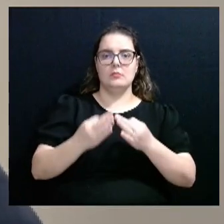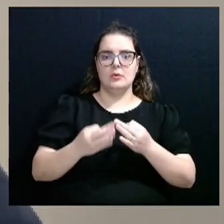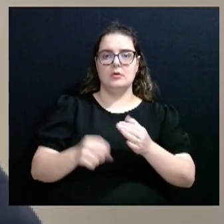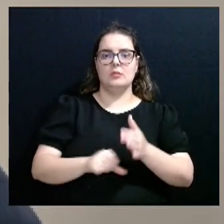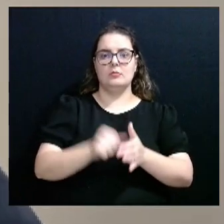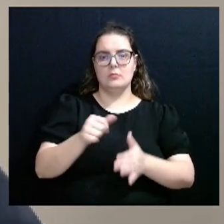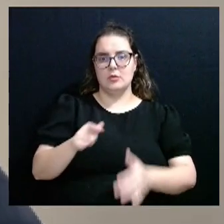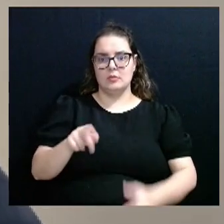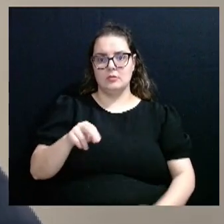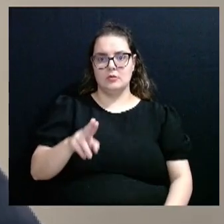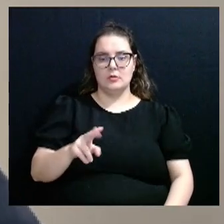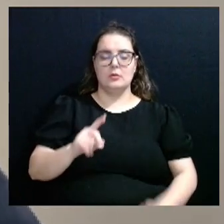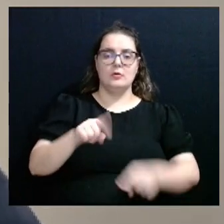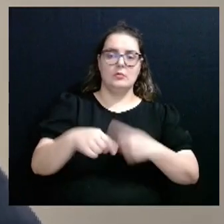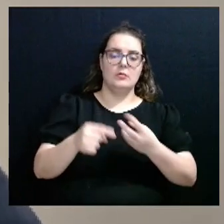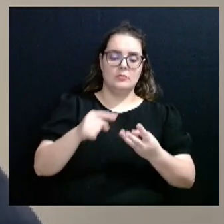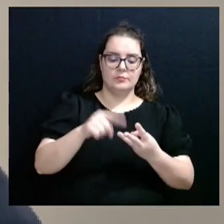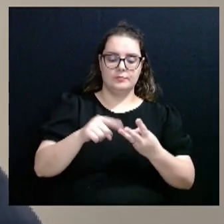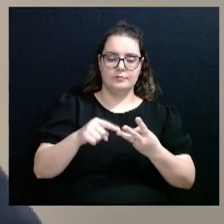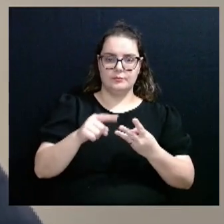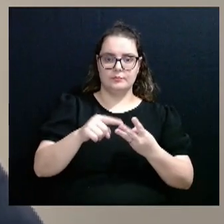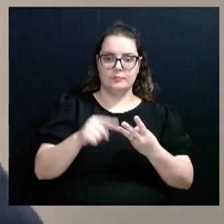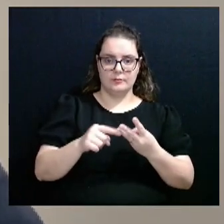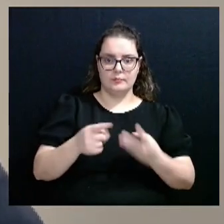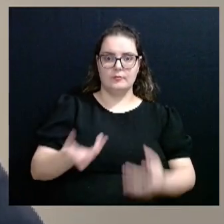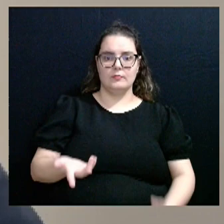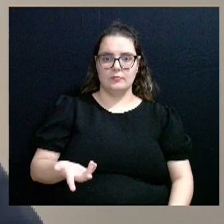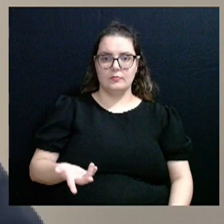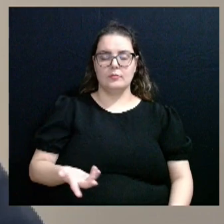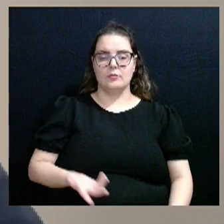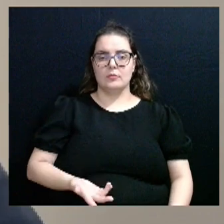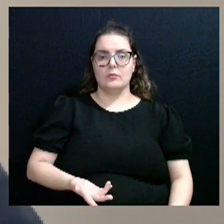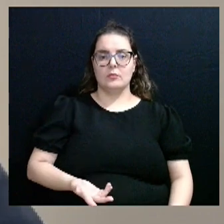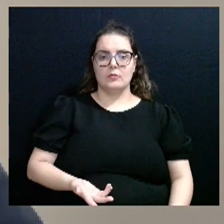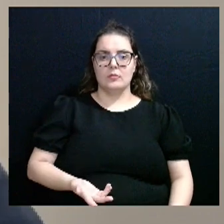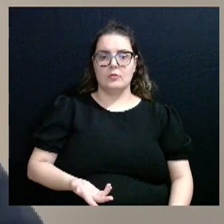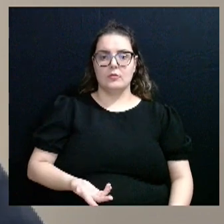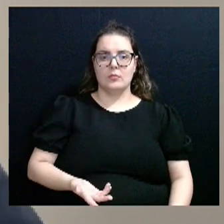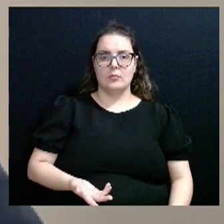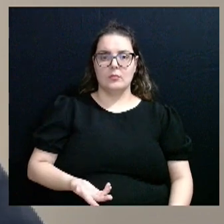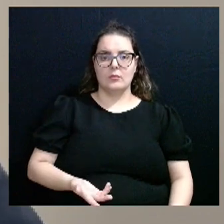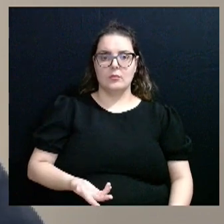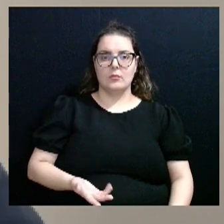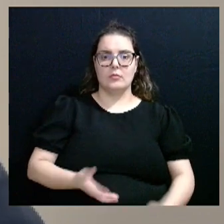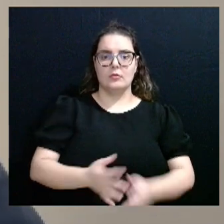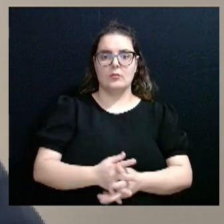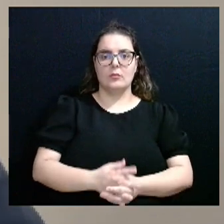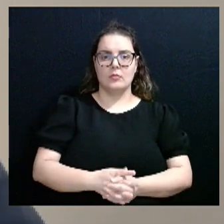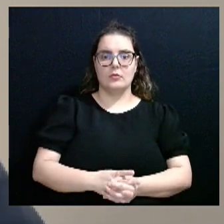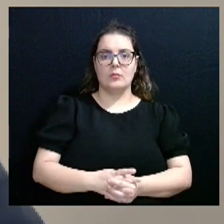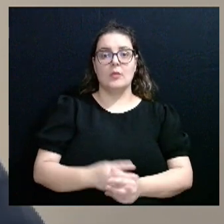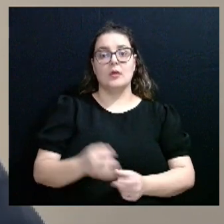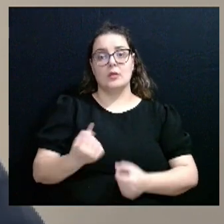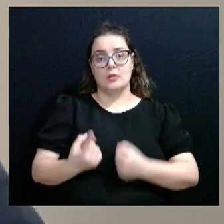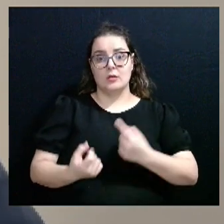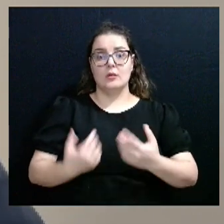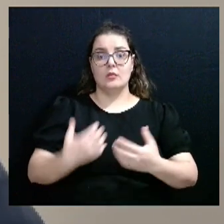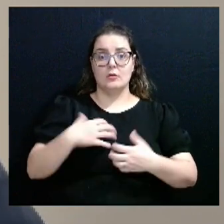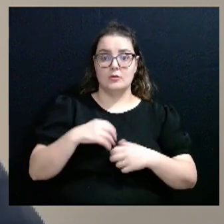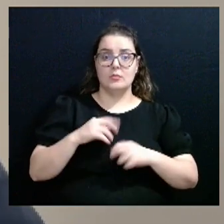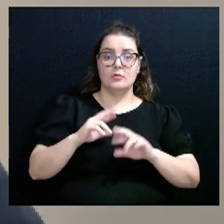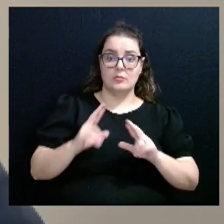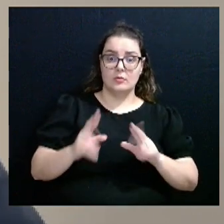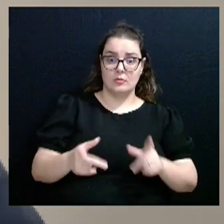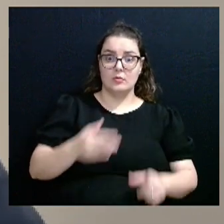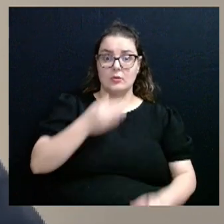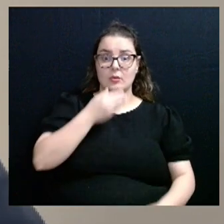dois fatores de risco, e esses aí são fatores que de alguma forma diferenciam para os homens mais jovens